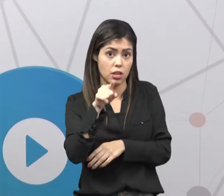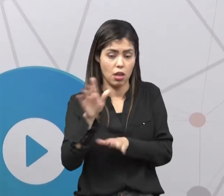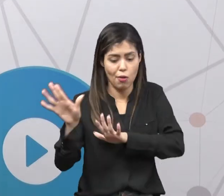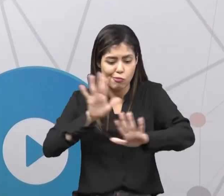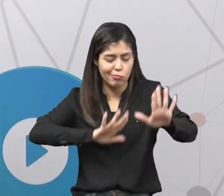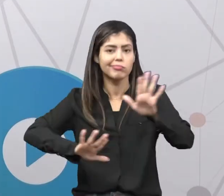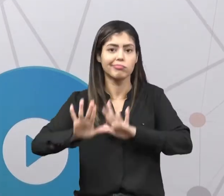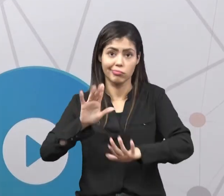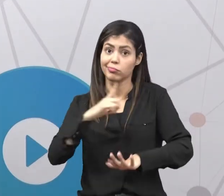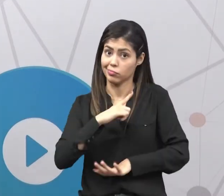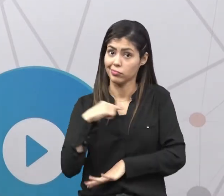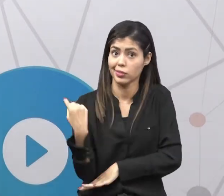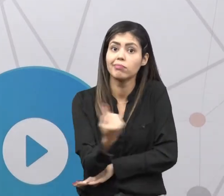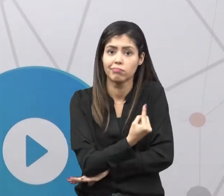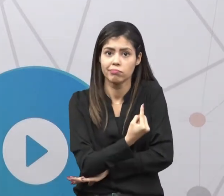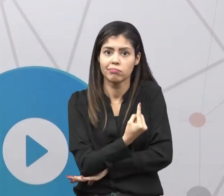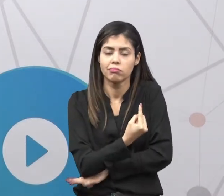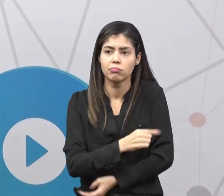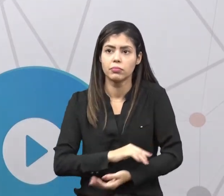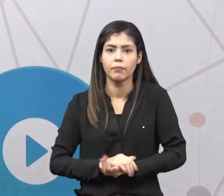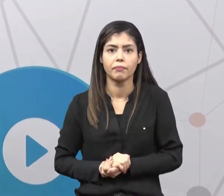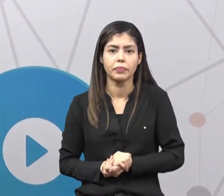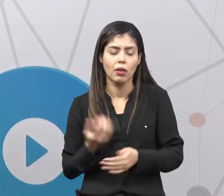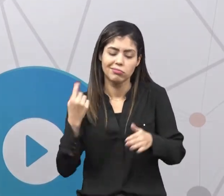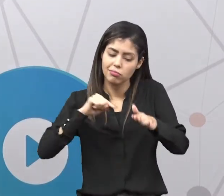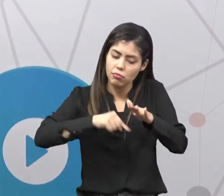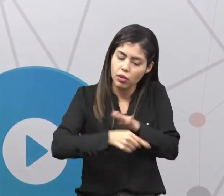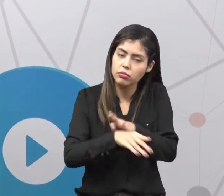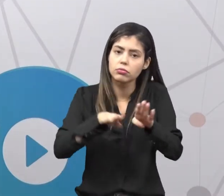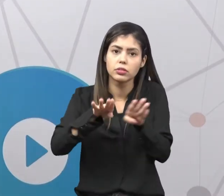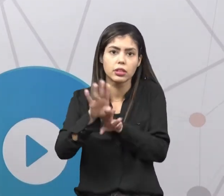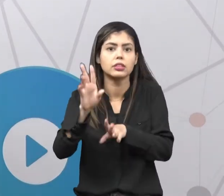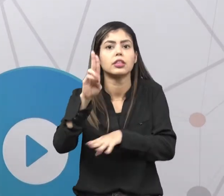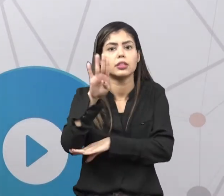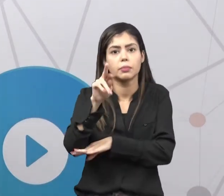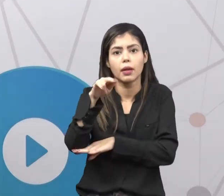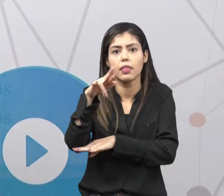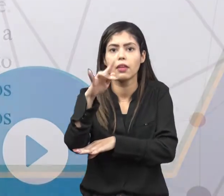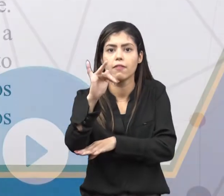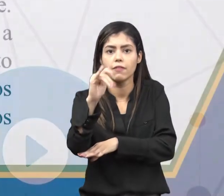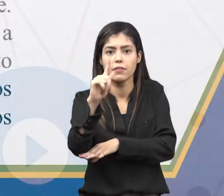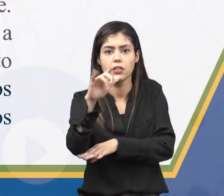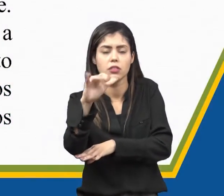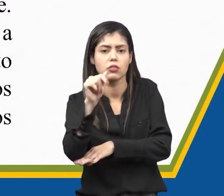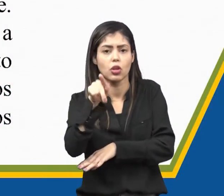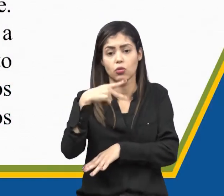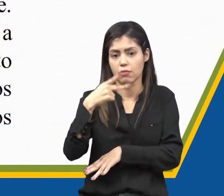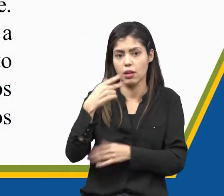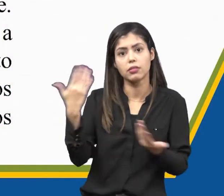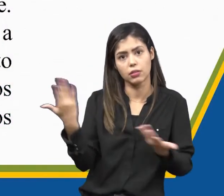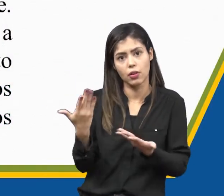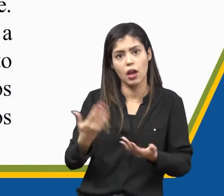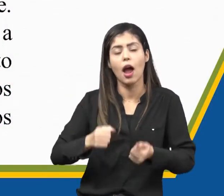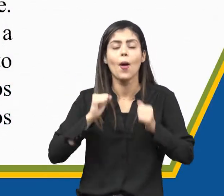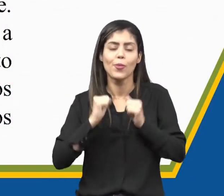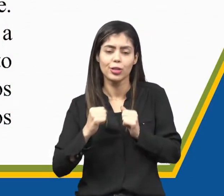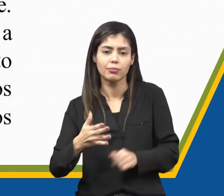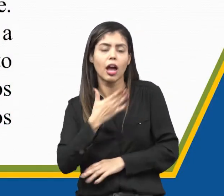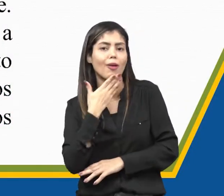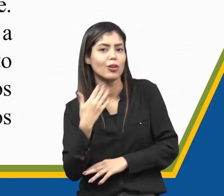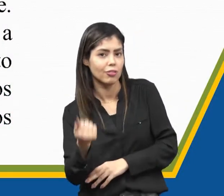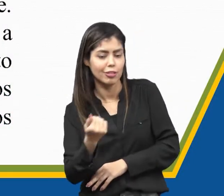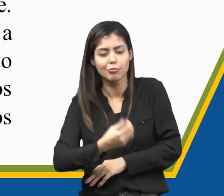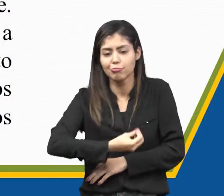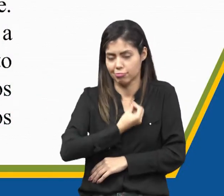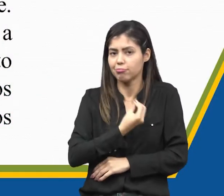preservar aquilo que nós temos. Então, dentro desses benefícios que eu estou citando aqui, podemos citar a melhoria na